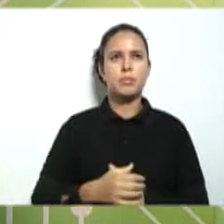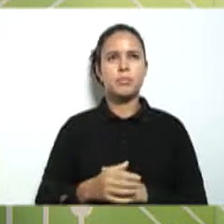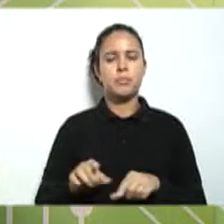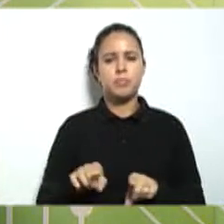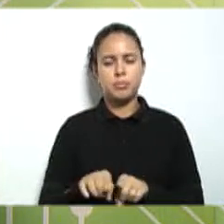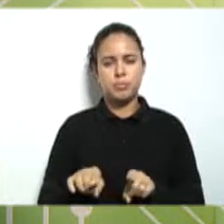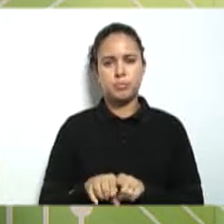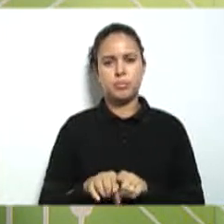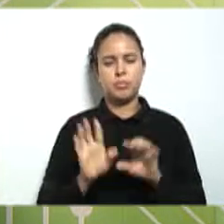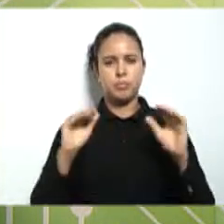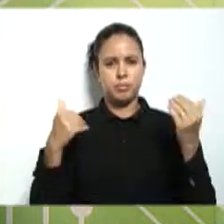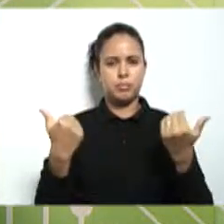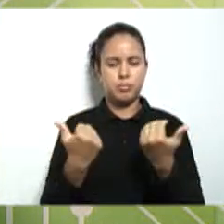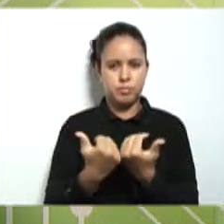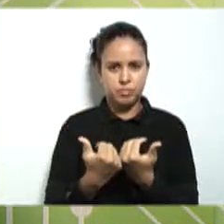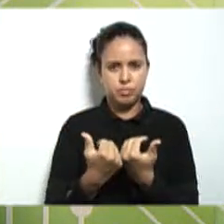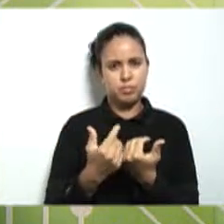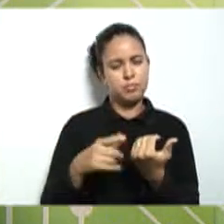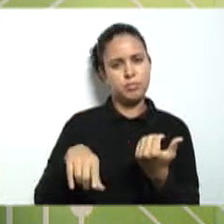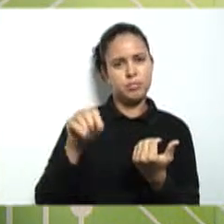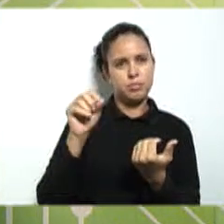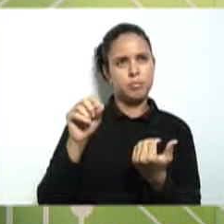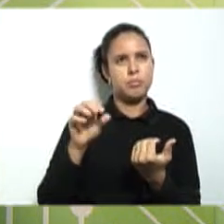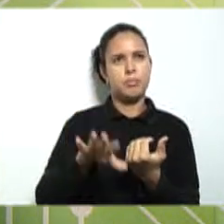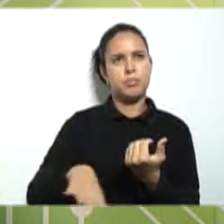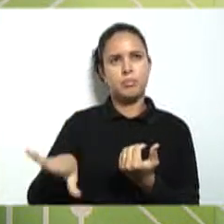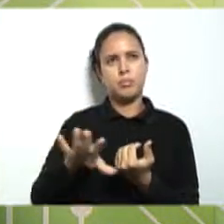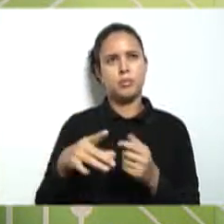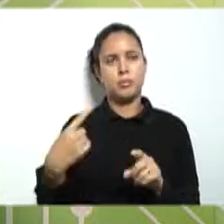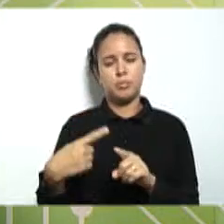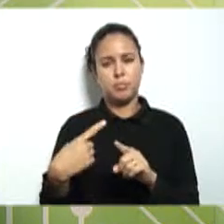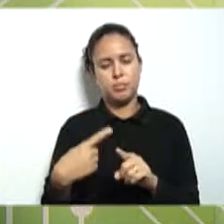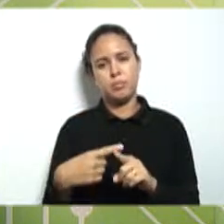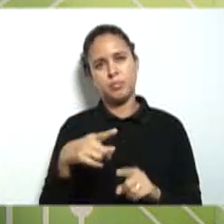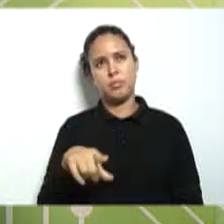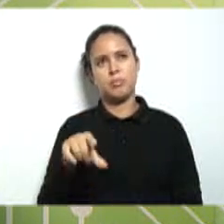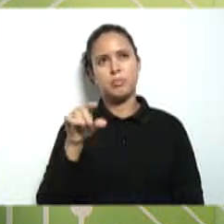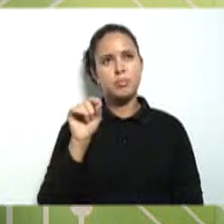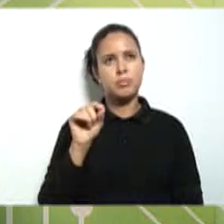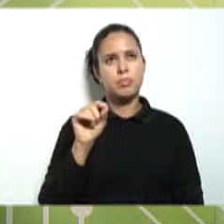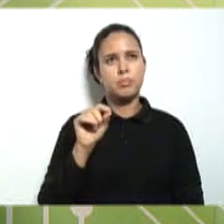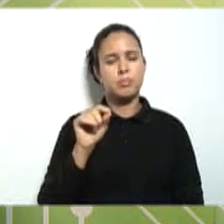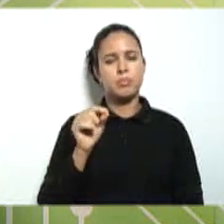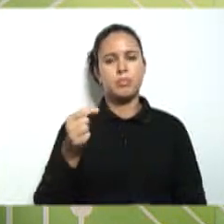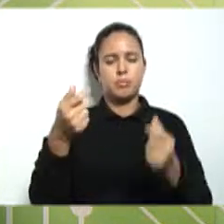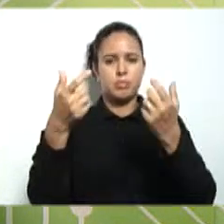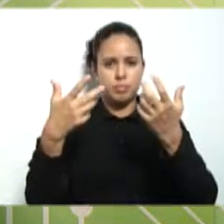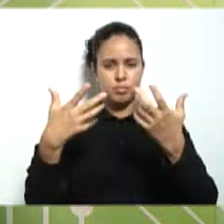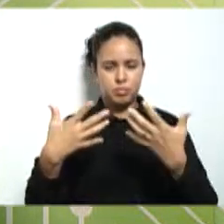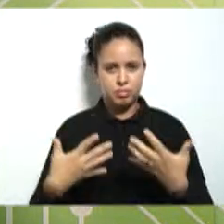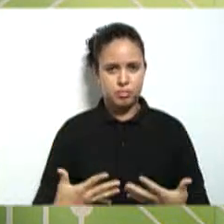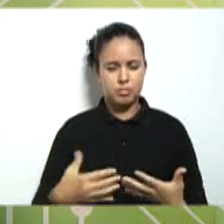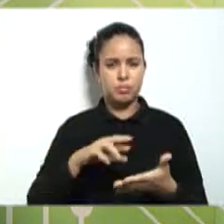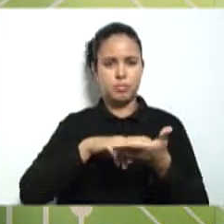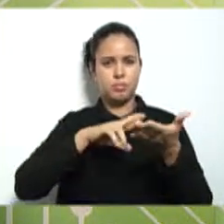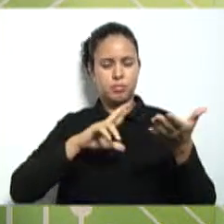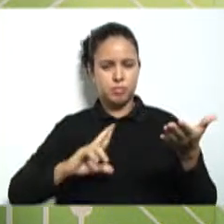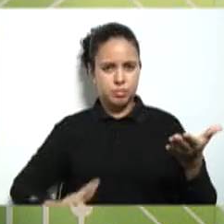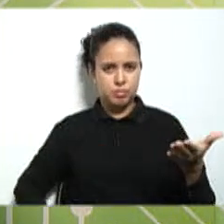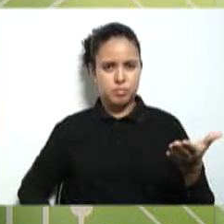assembleia da escolha do ramo? Por que vocês escolheram esse ramo? Vão descrever ali nesse relatório todas